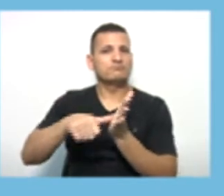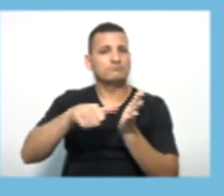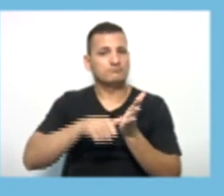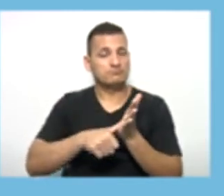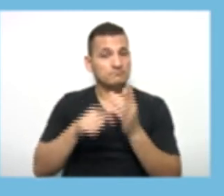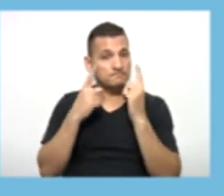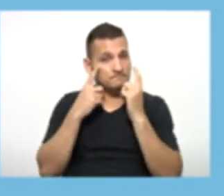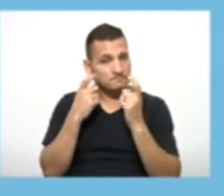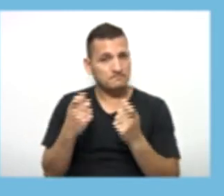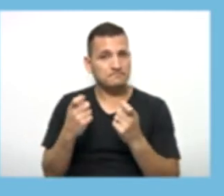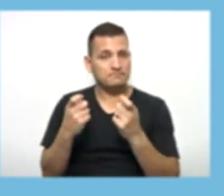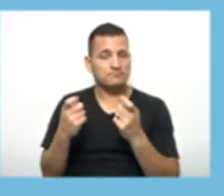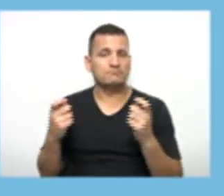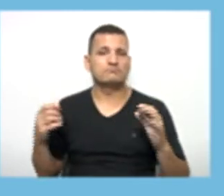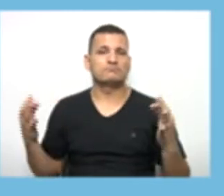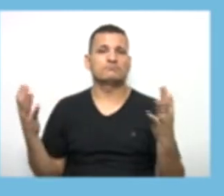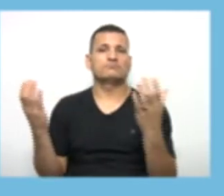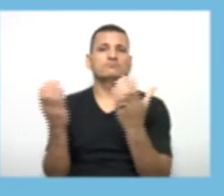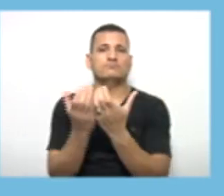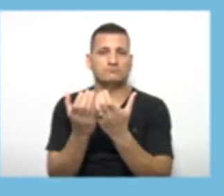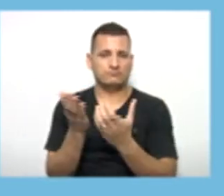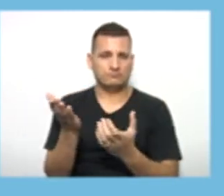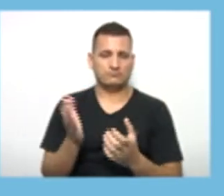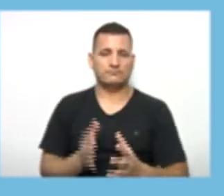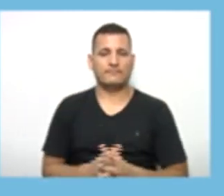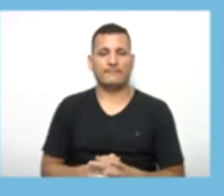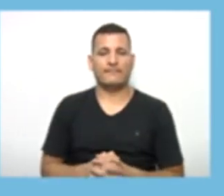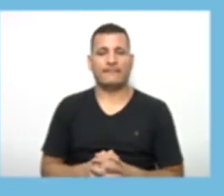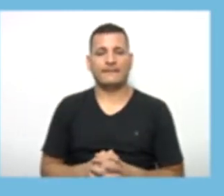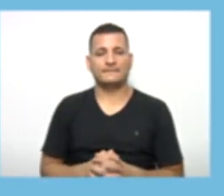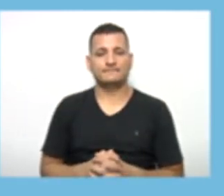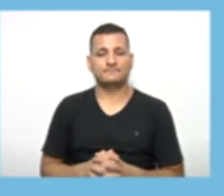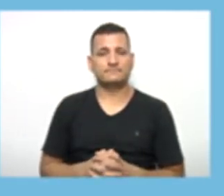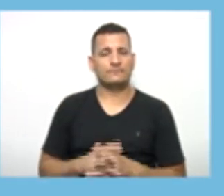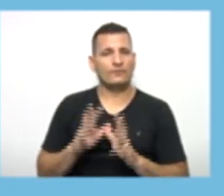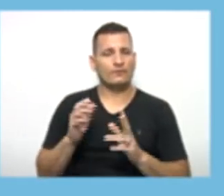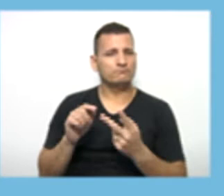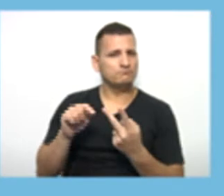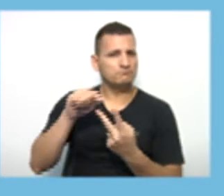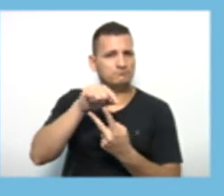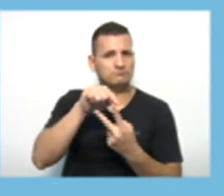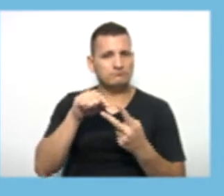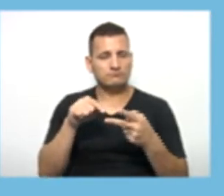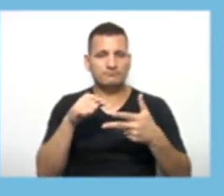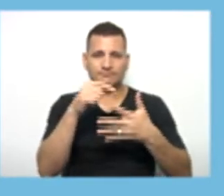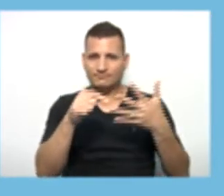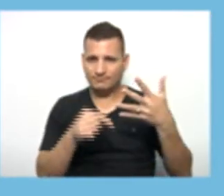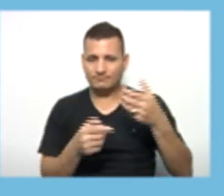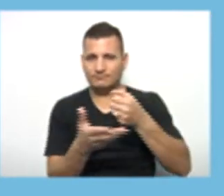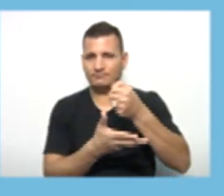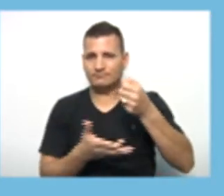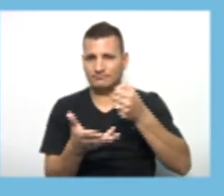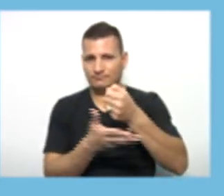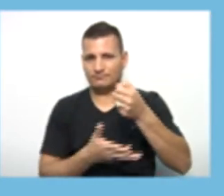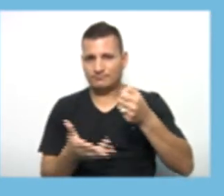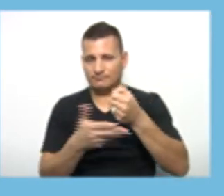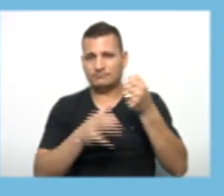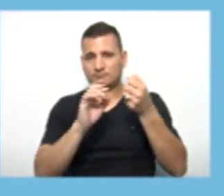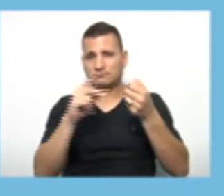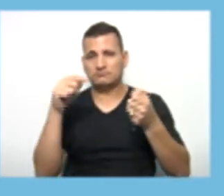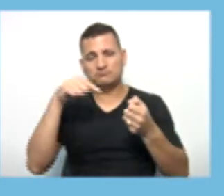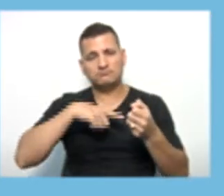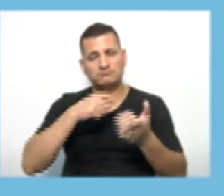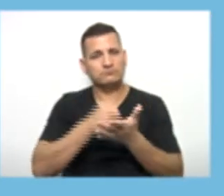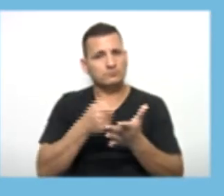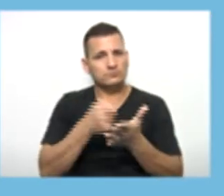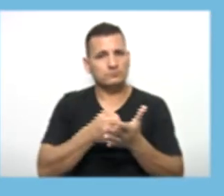pela comunidade que sustenta a cooperativa. Para atender esses 2 princípios, existem 2 obrigações legais